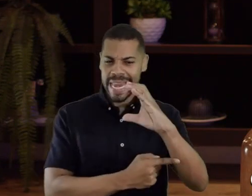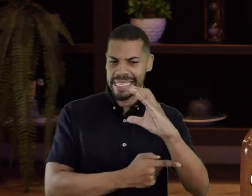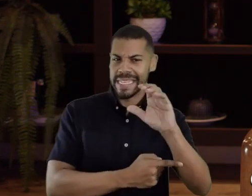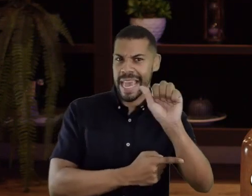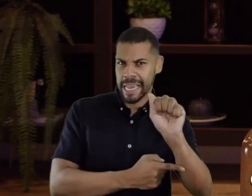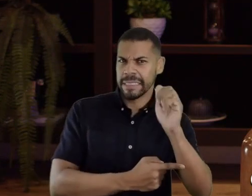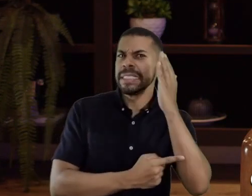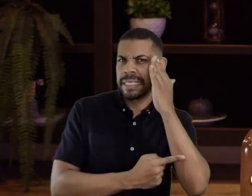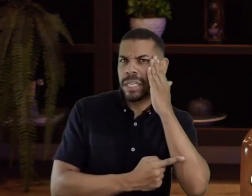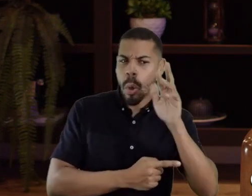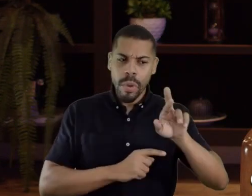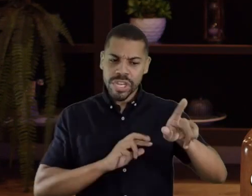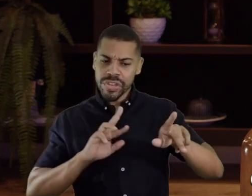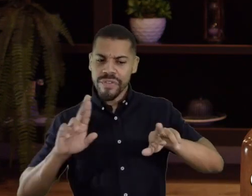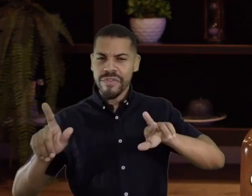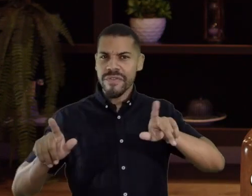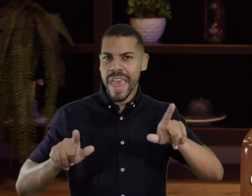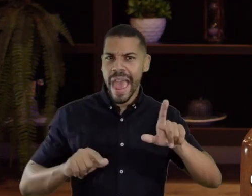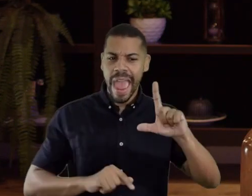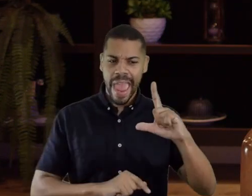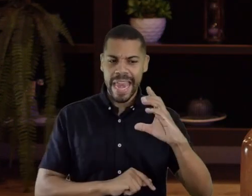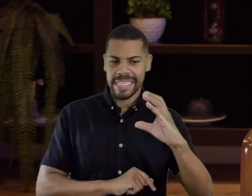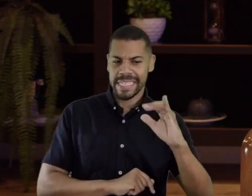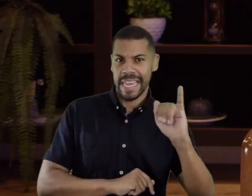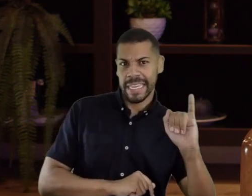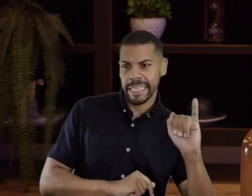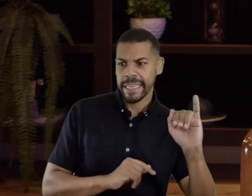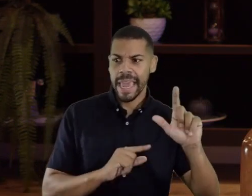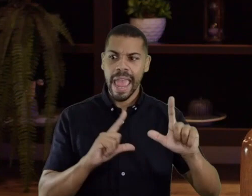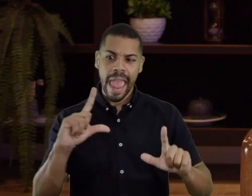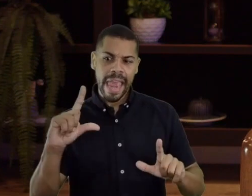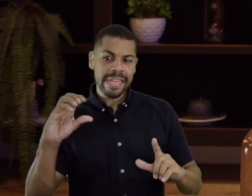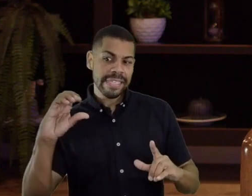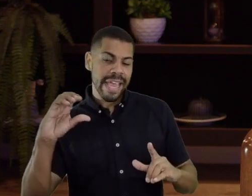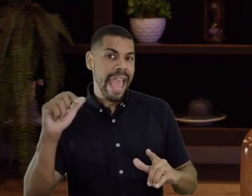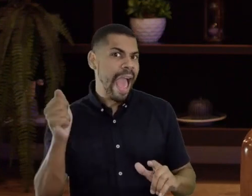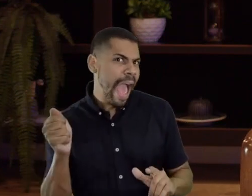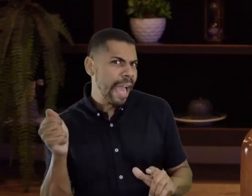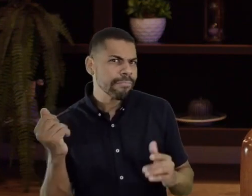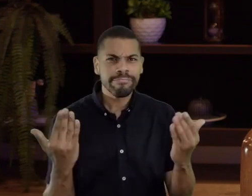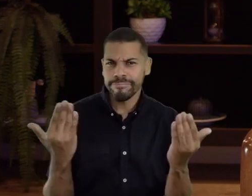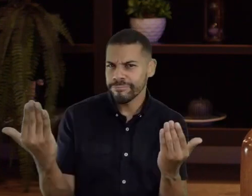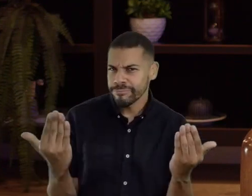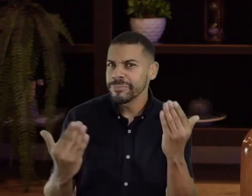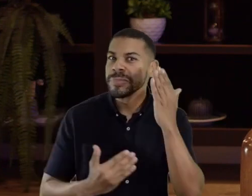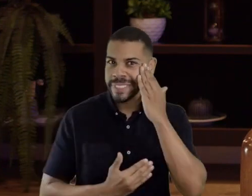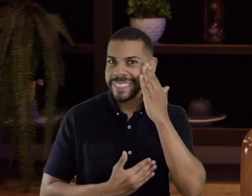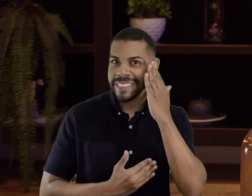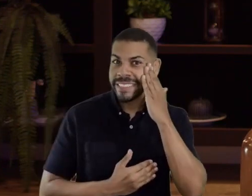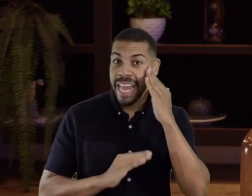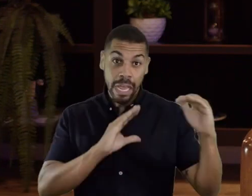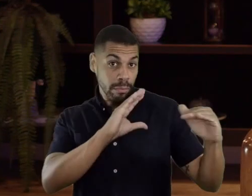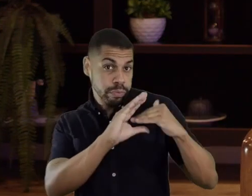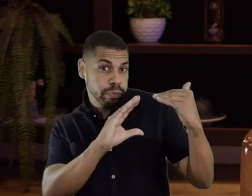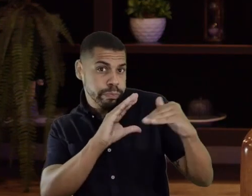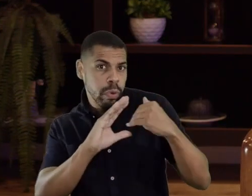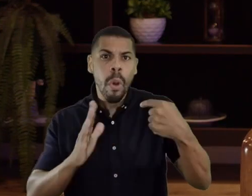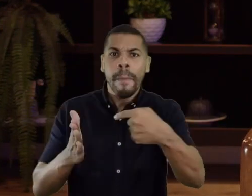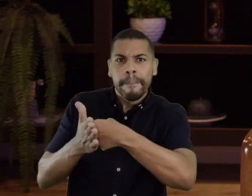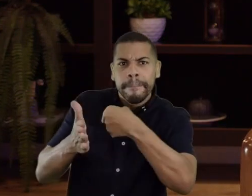dúvida sobre eles e a entendeu a diferença com relação a LC entendeu a questão a comparação Natasha com um CDB